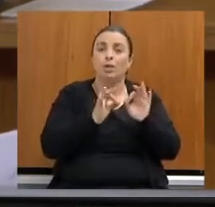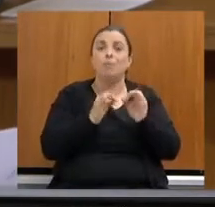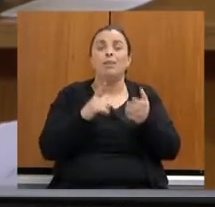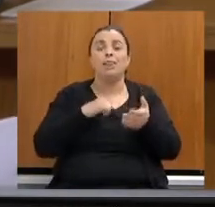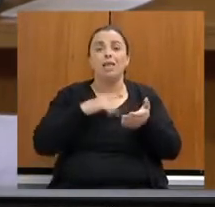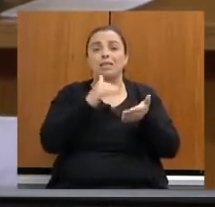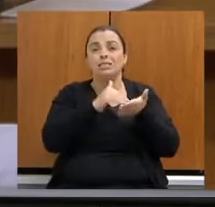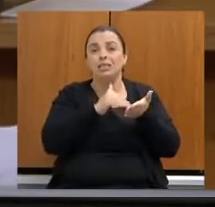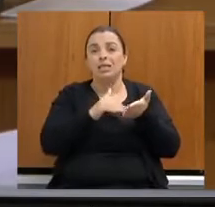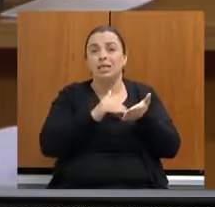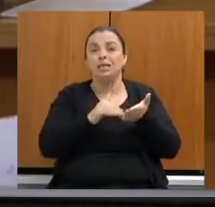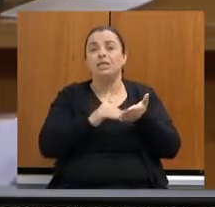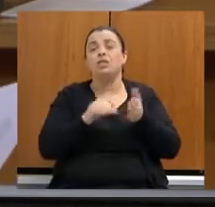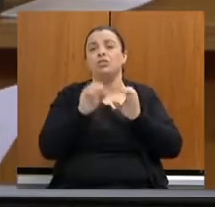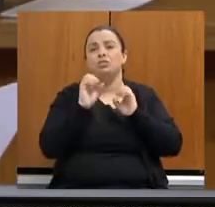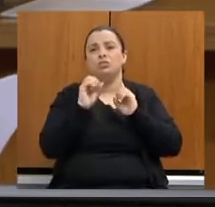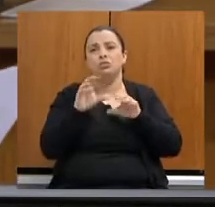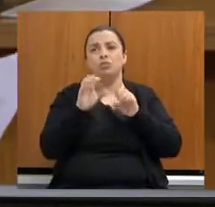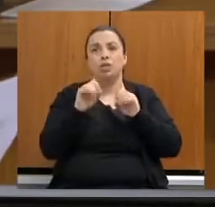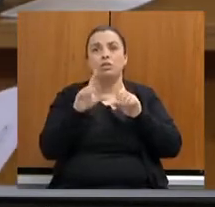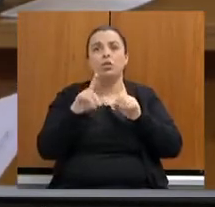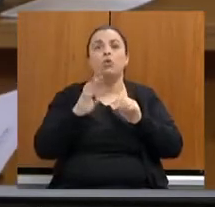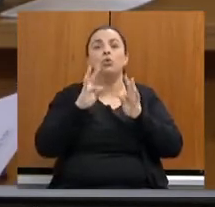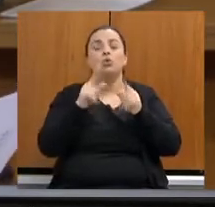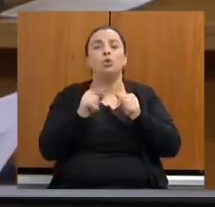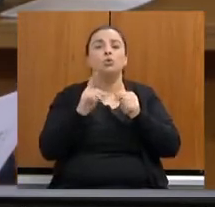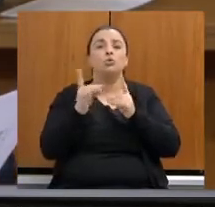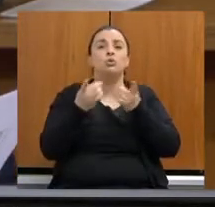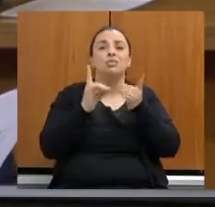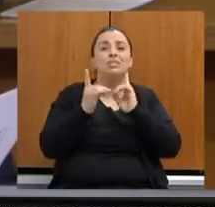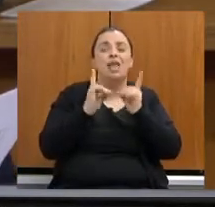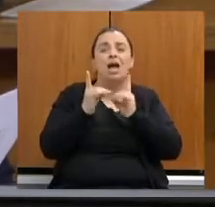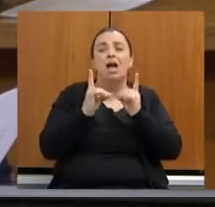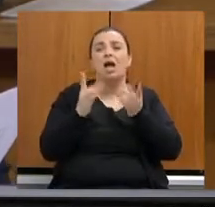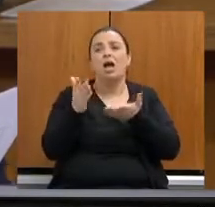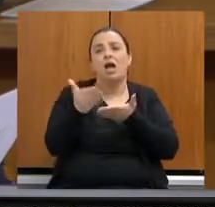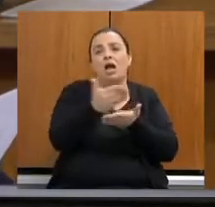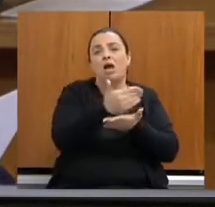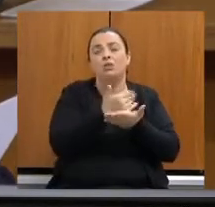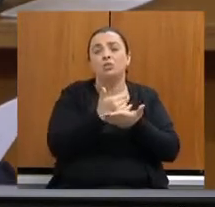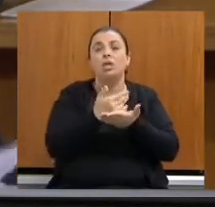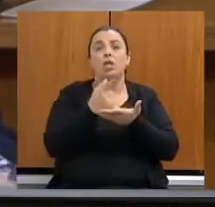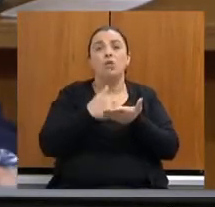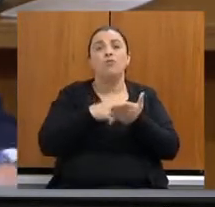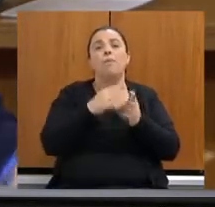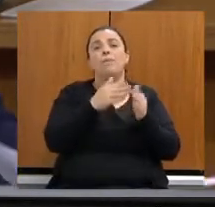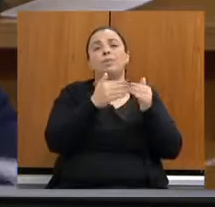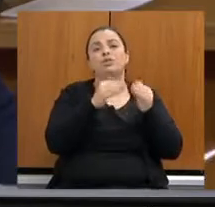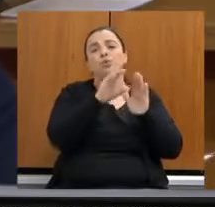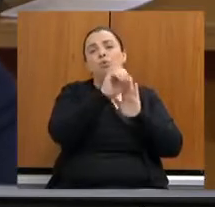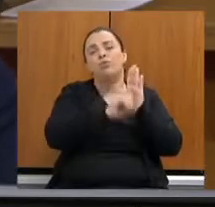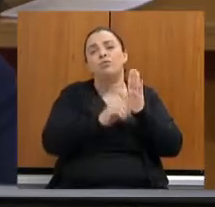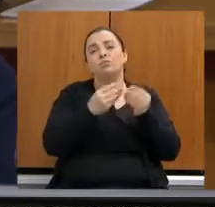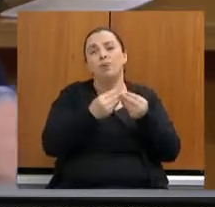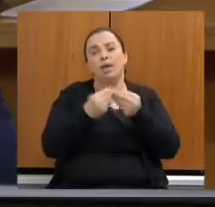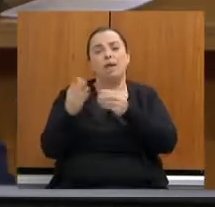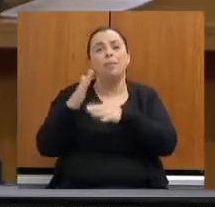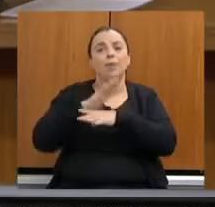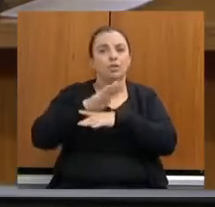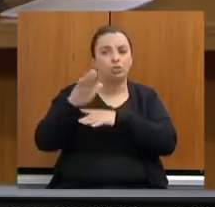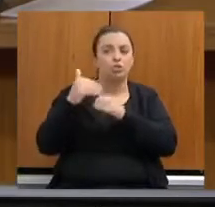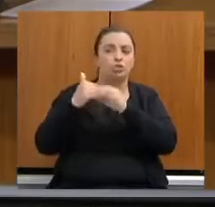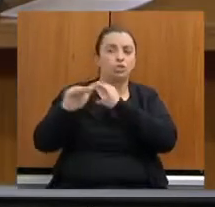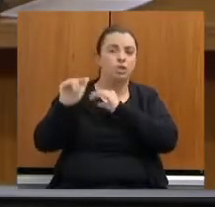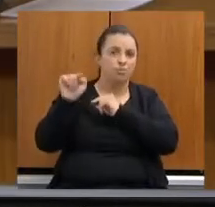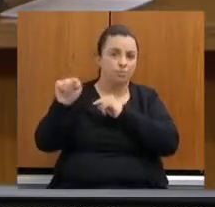solicitar aqui encaminha ao Senhor o meu Ofício com essa resposta sobre a Cemig lá no